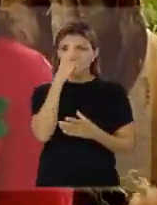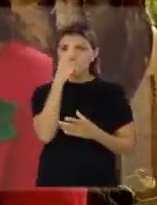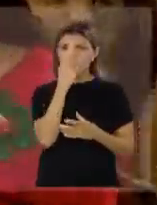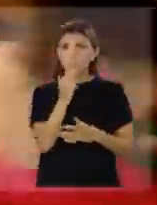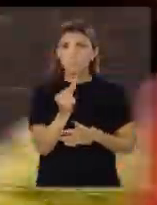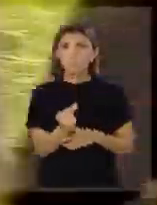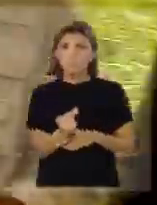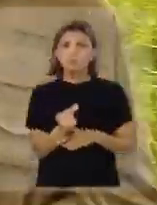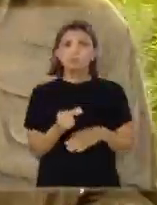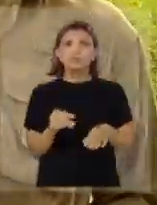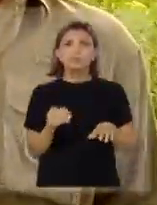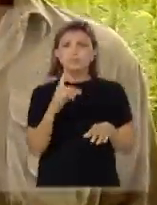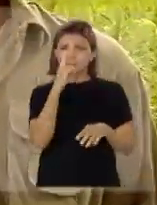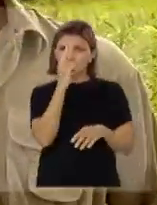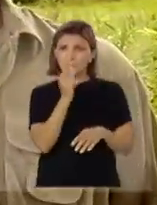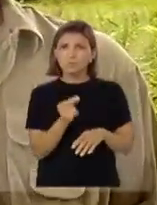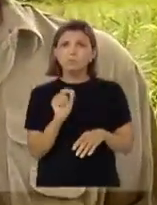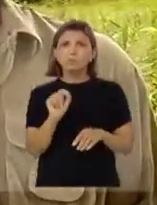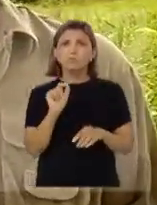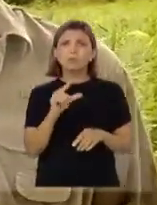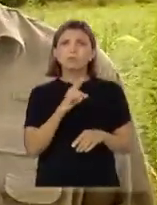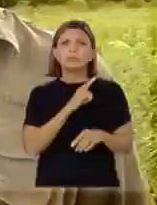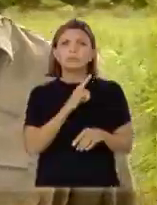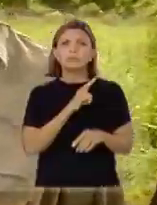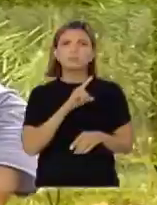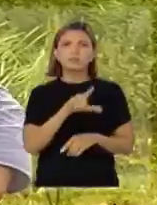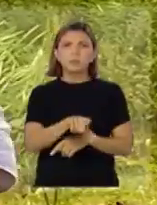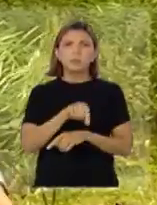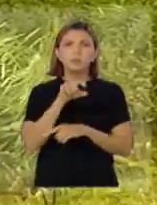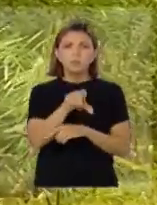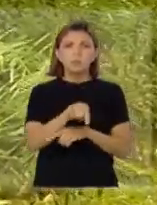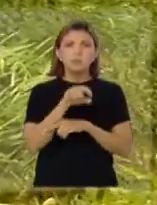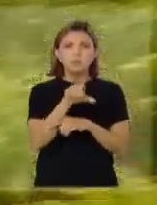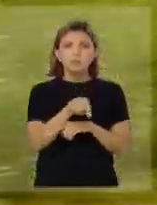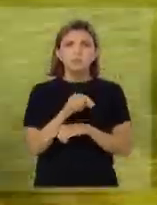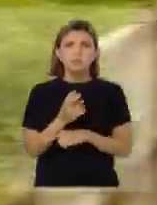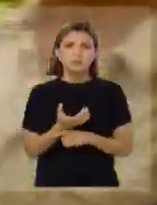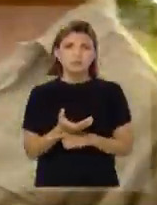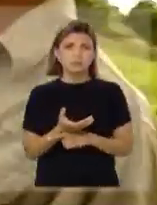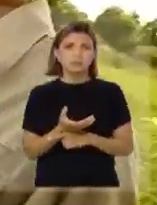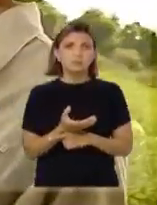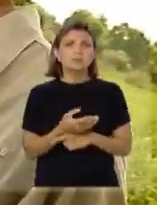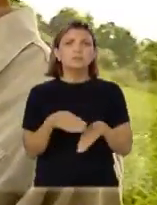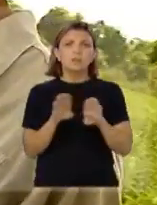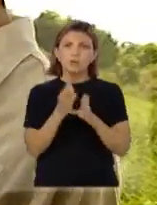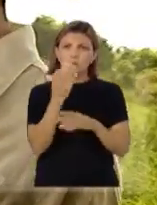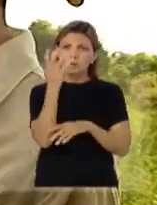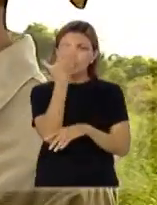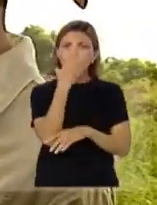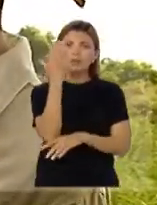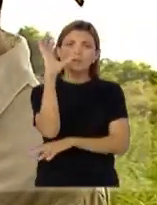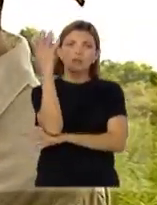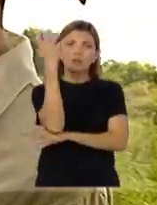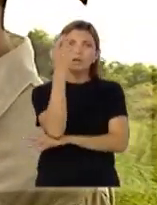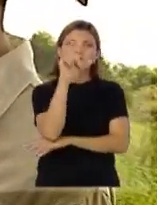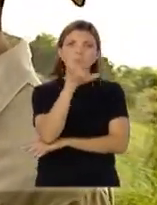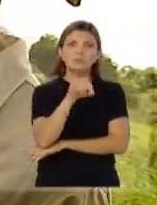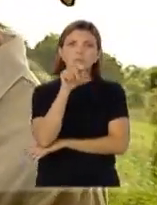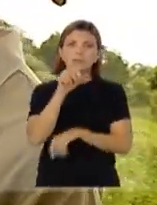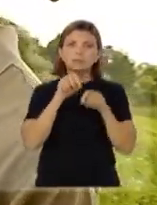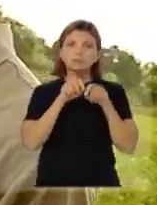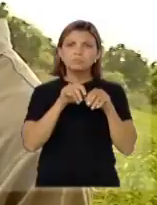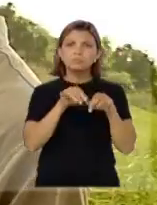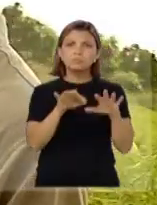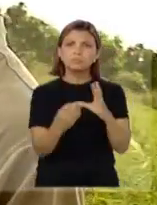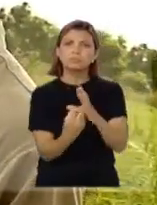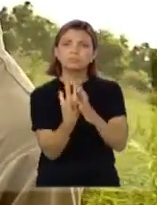gente que compra. Já não chega os tucanos pra atazanar a vida das ararinhas. Mas por que o tucano? Porque o tucano é um predador. Ele ataca ninho de ararazu. Mas também